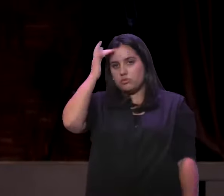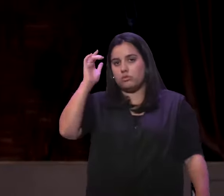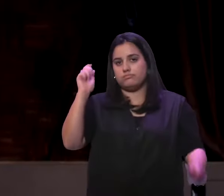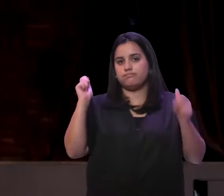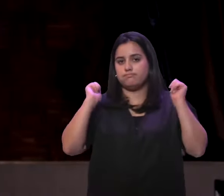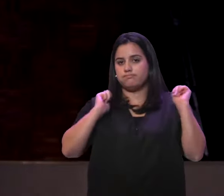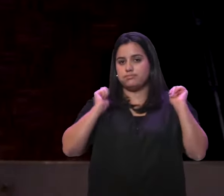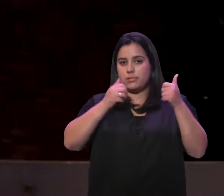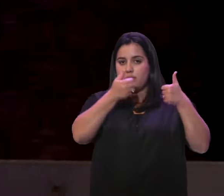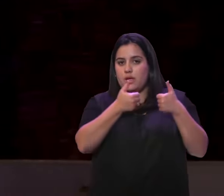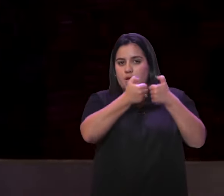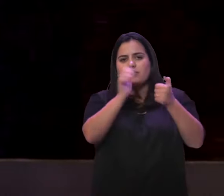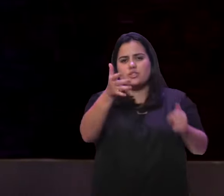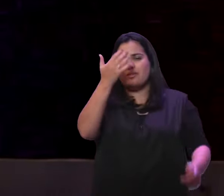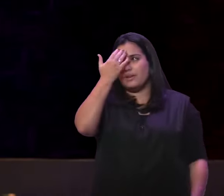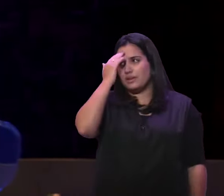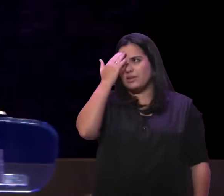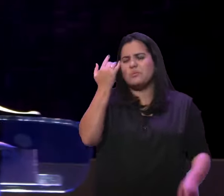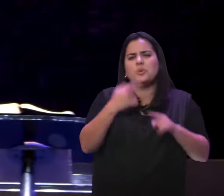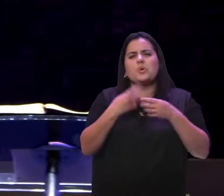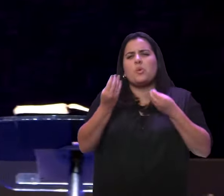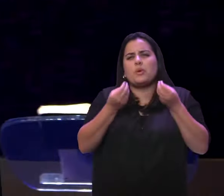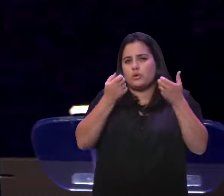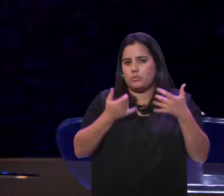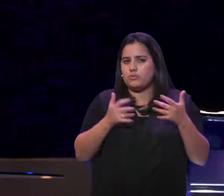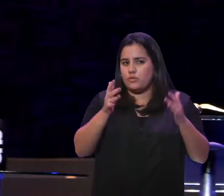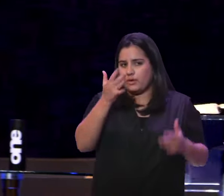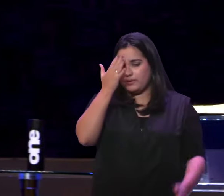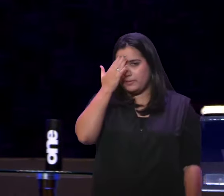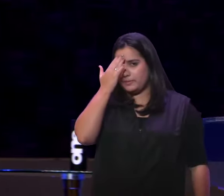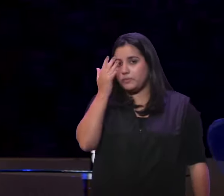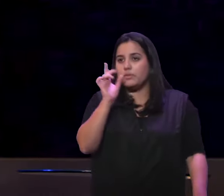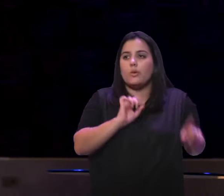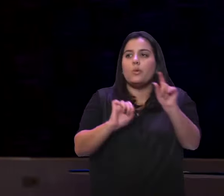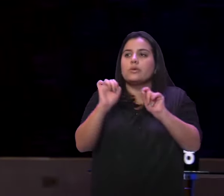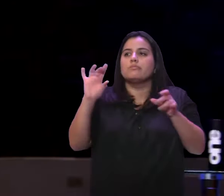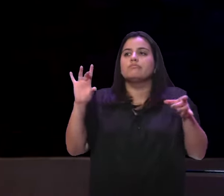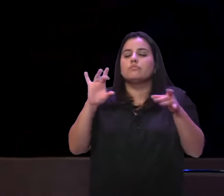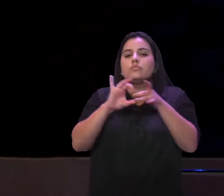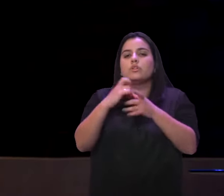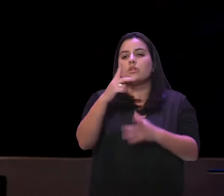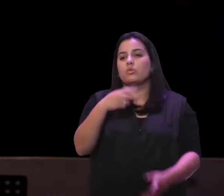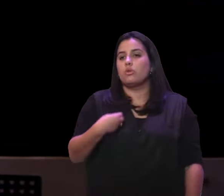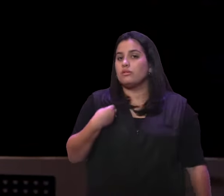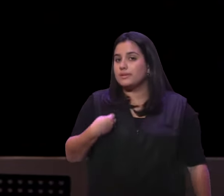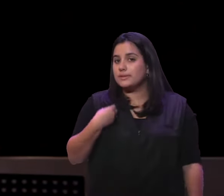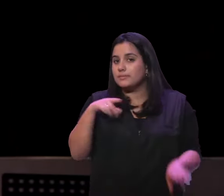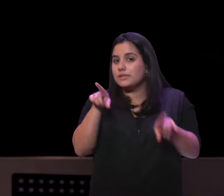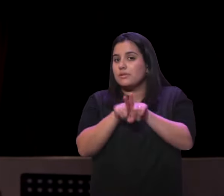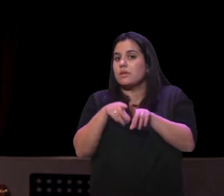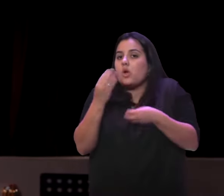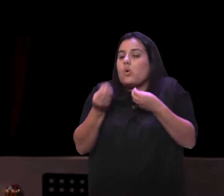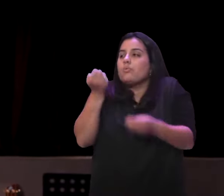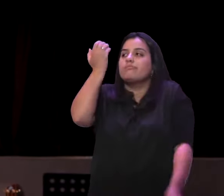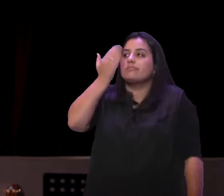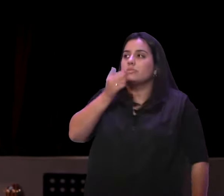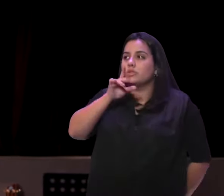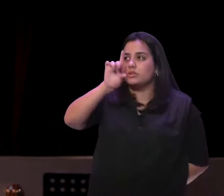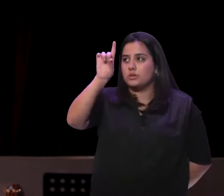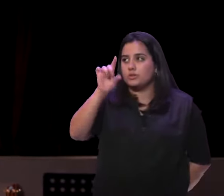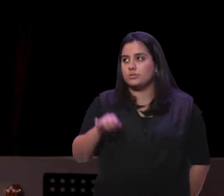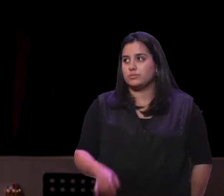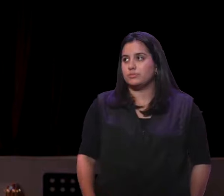arca dessa maneira. Você já vai entender por que eu estou falando isso e o que isso tem a ver com a sua vida e com viver a presença de Deus. Bom,